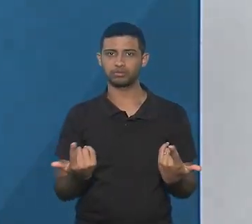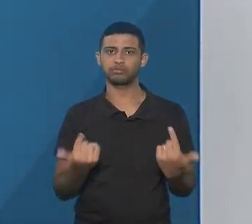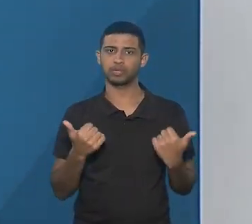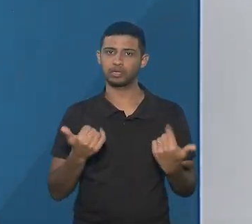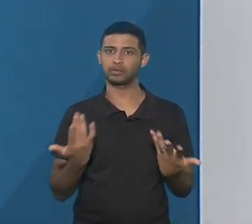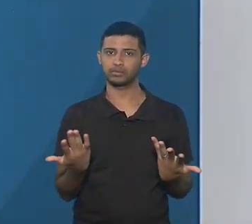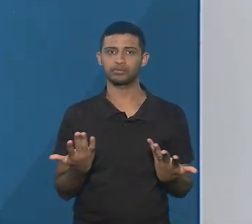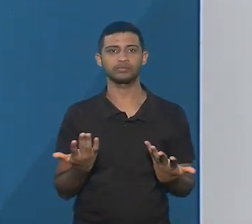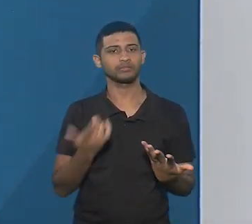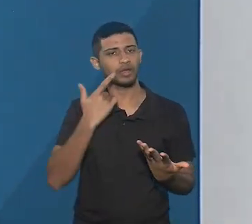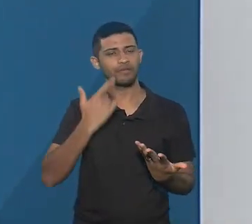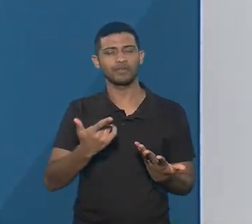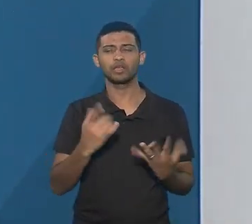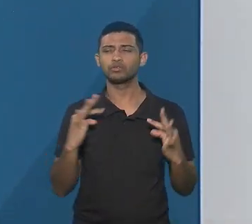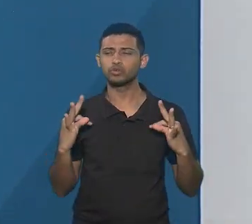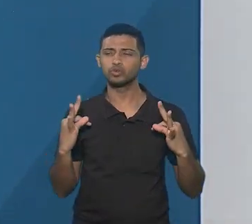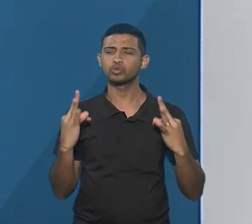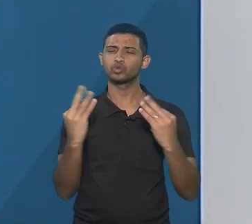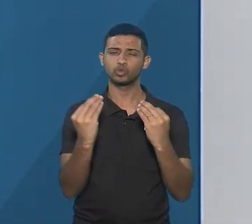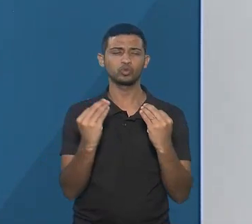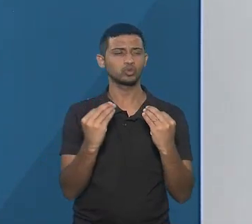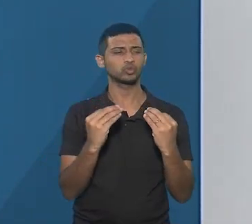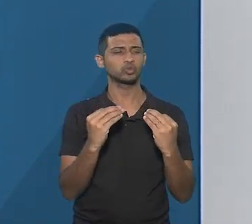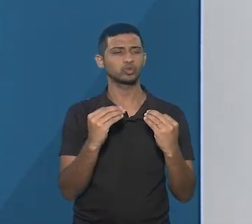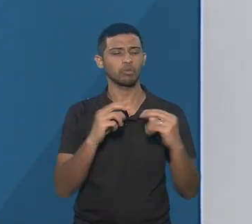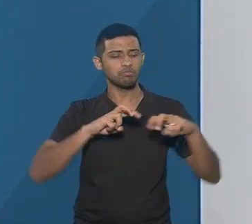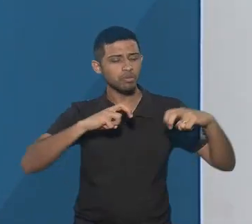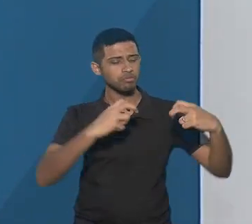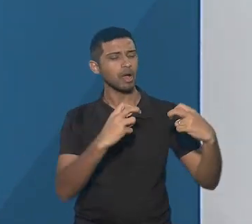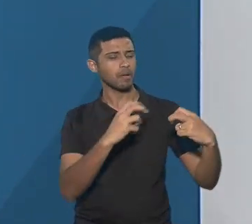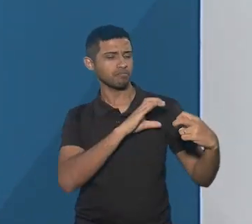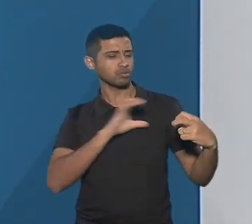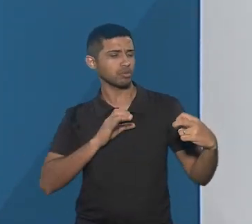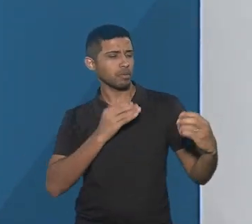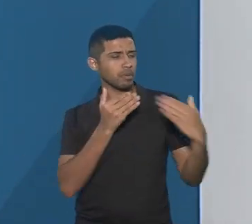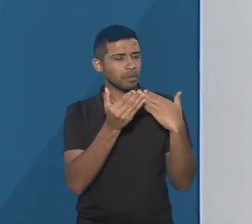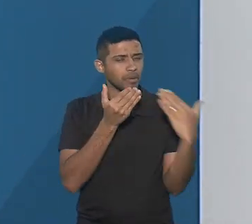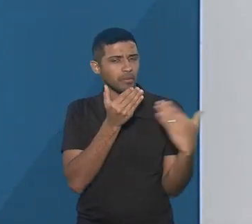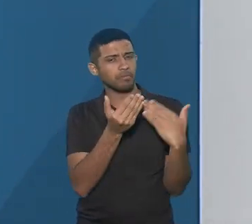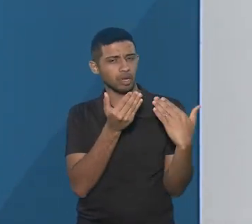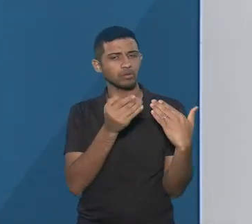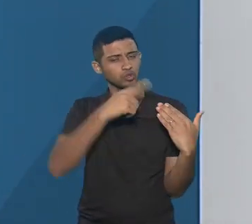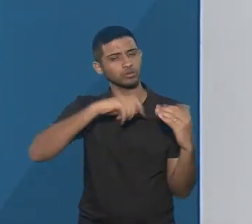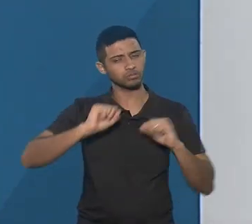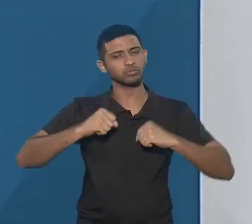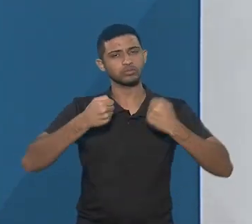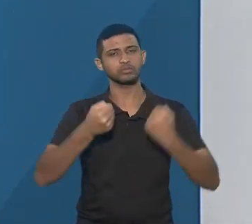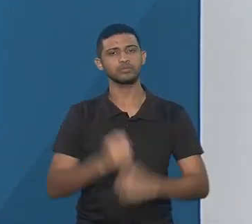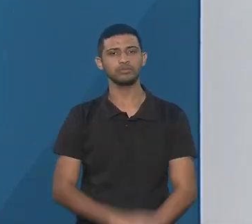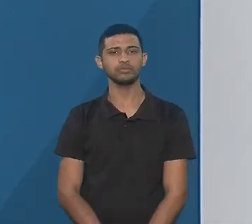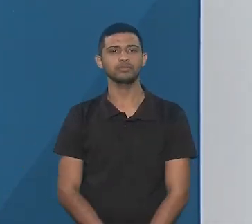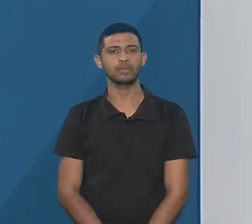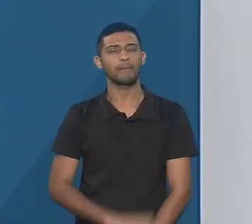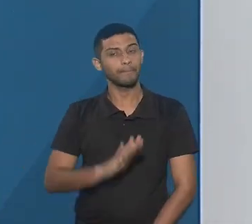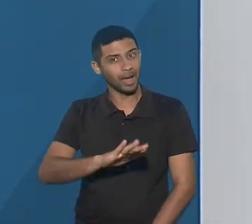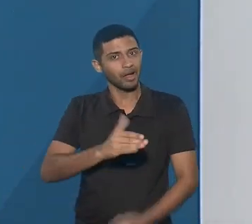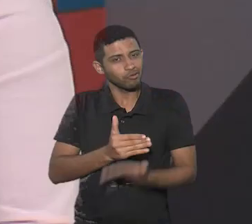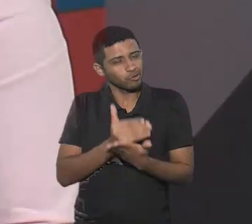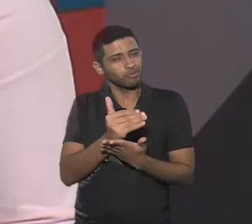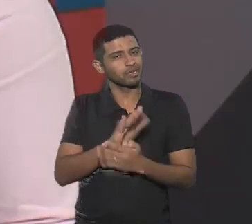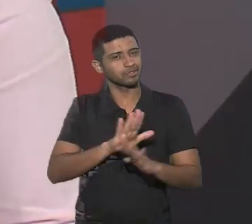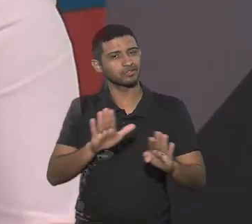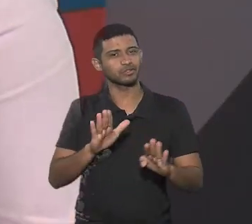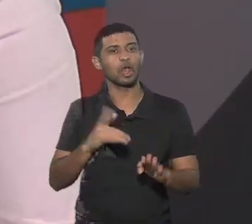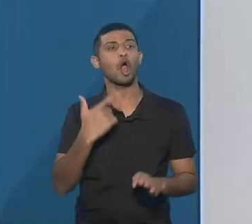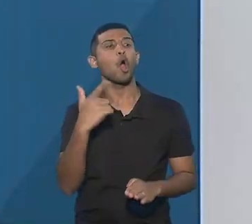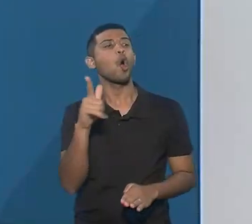questão moral também. Então, tudo isso será conduzido da melhor maneira possível. Está sendo conduzido,